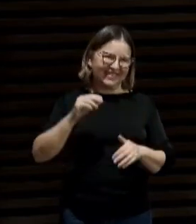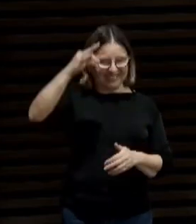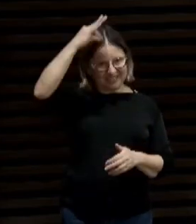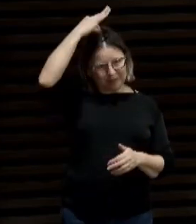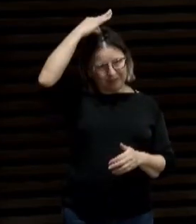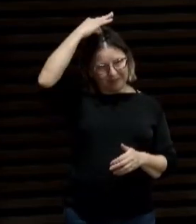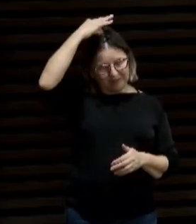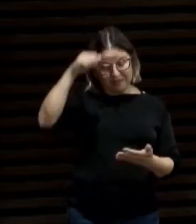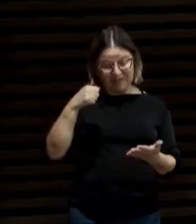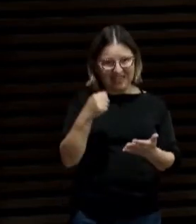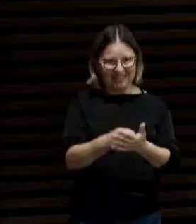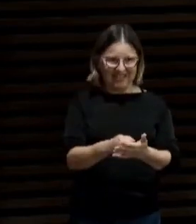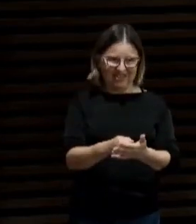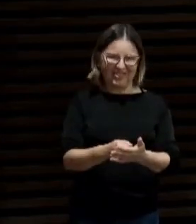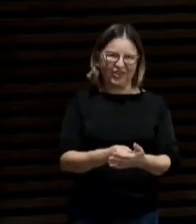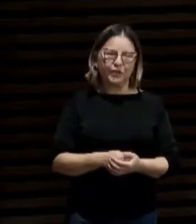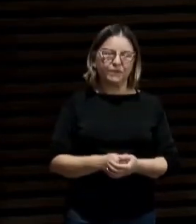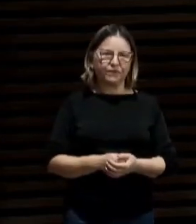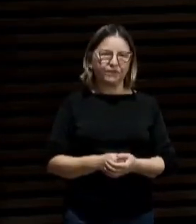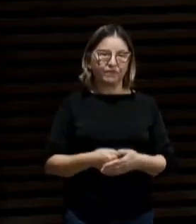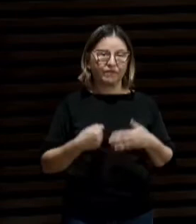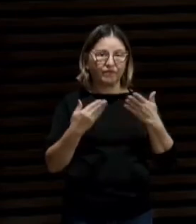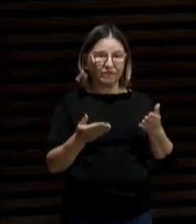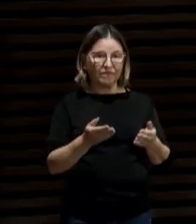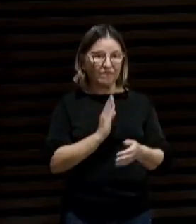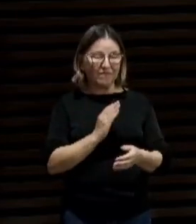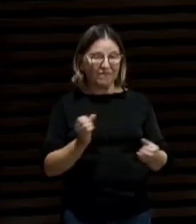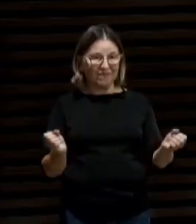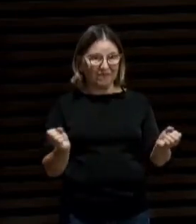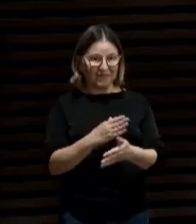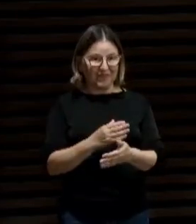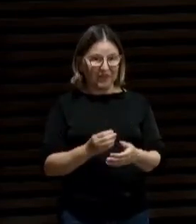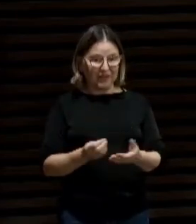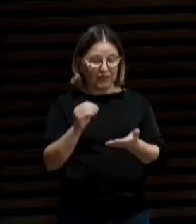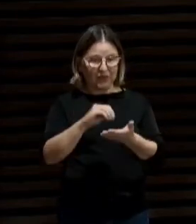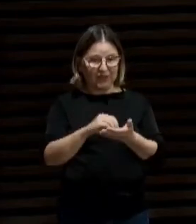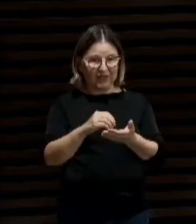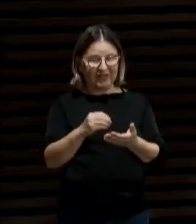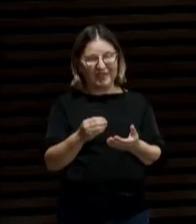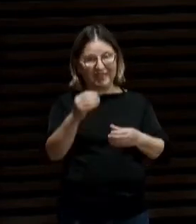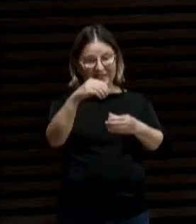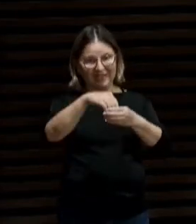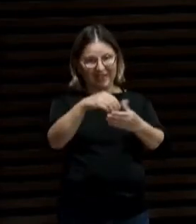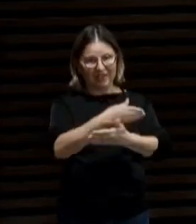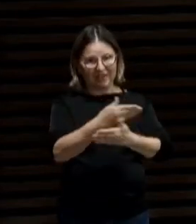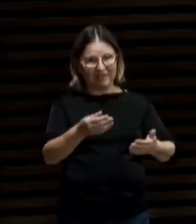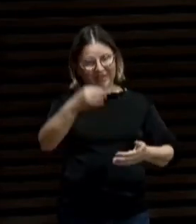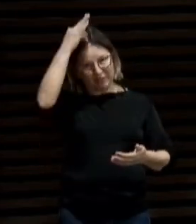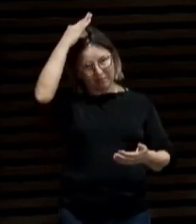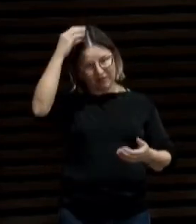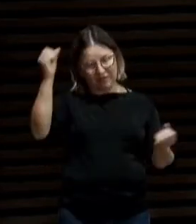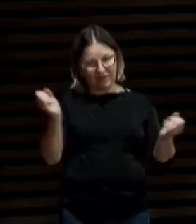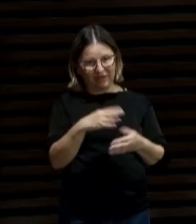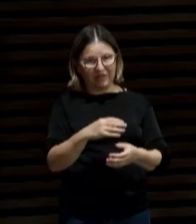um penhor. Dar-vos-ei coração novo e porei dentro de vós Espírito novo. Tirarei de vós o coração de